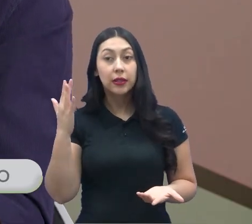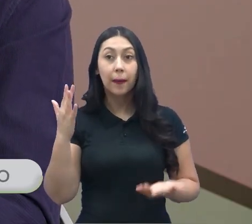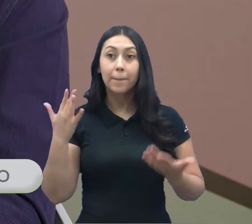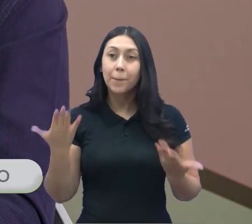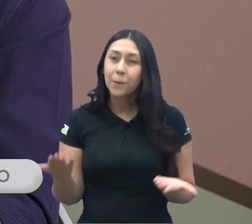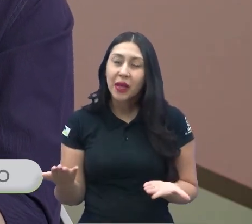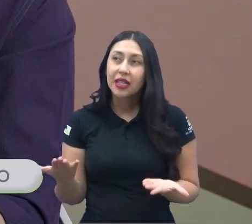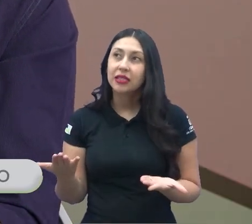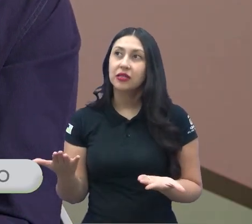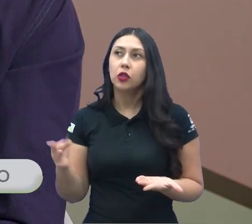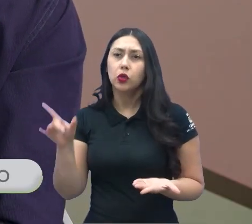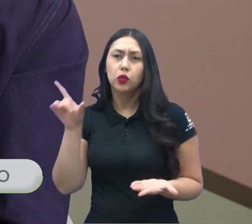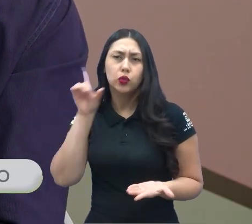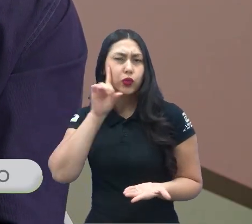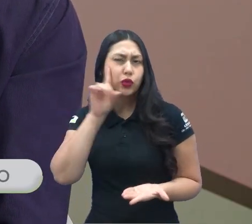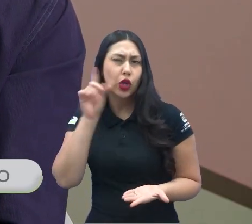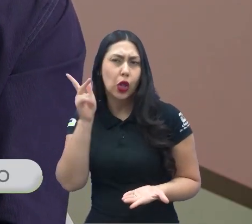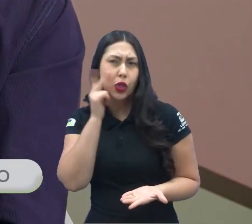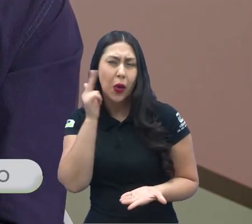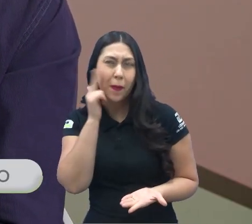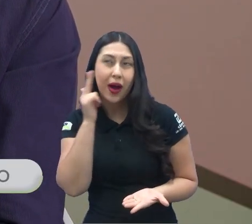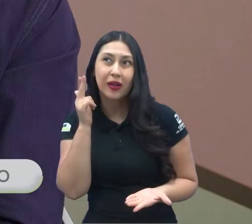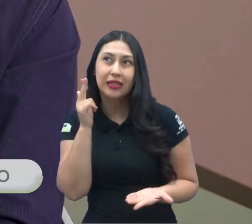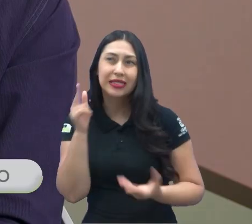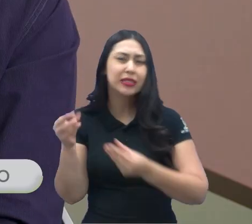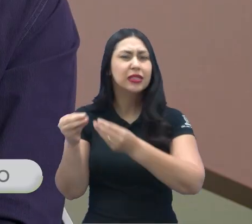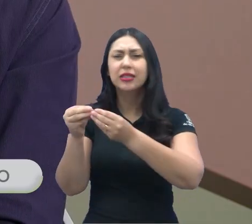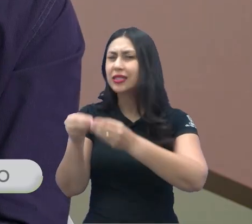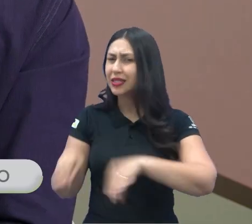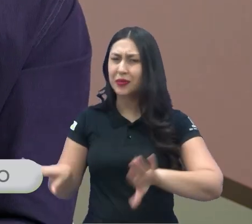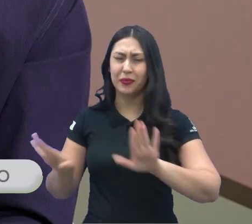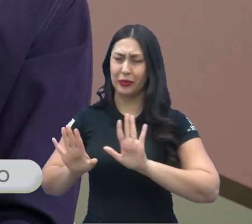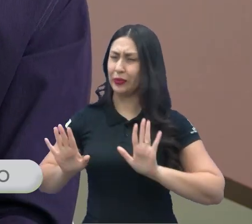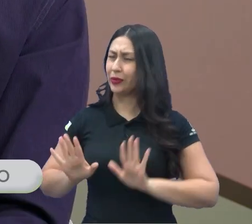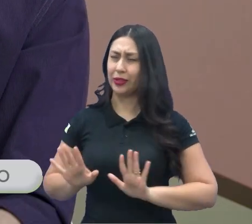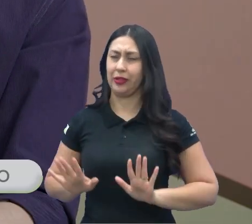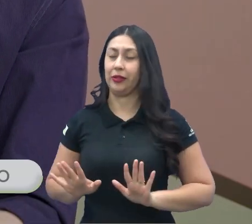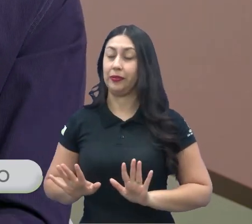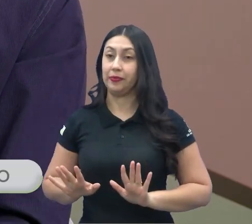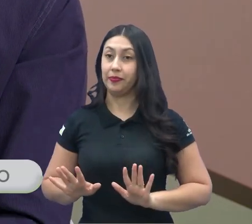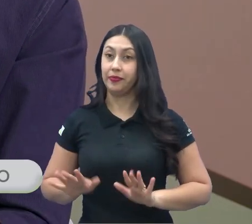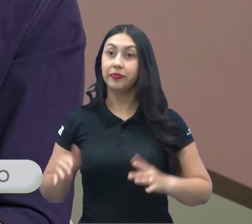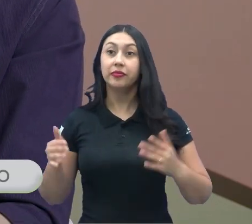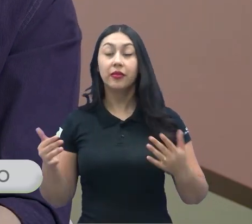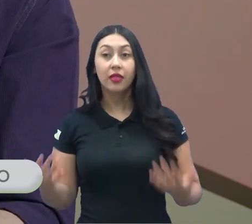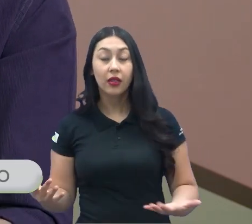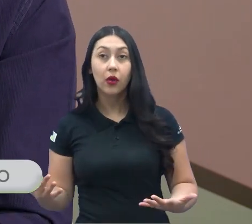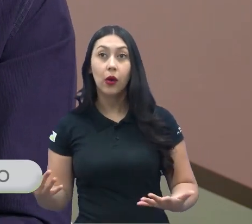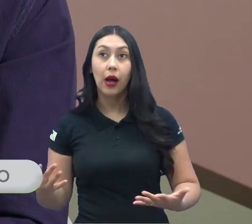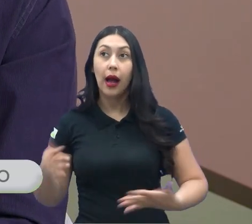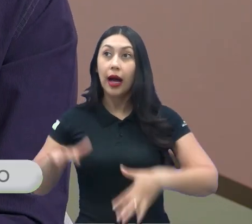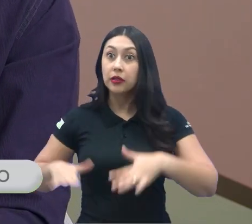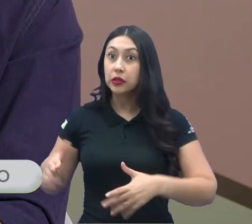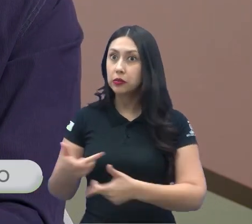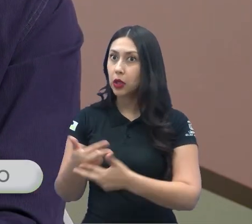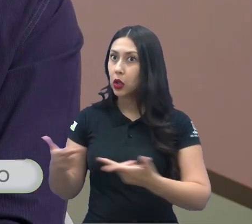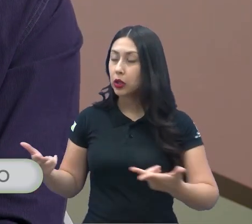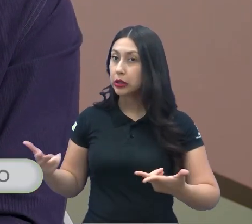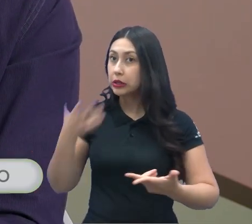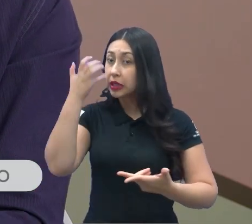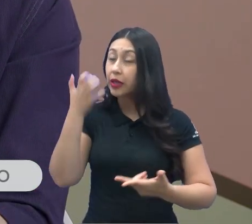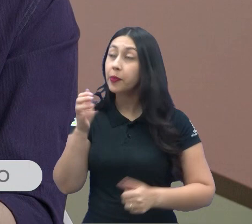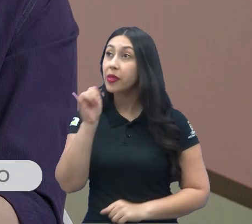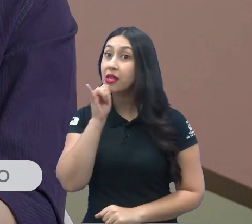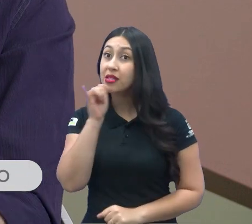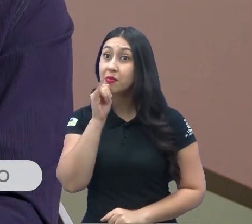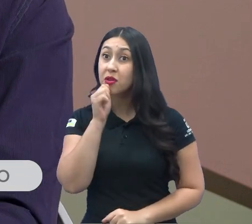que todo mundo tem, não é suficiente para mexer ali com o cabelo. Então, quando a gente tem algo assim mais sério, às vezes perder um ente querido,